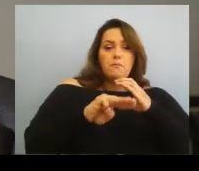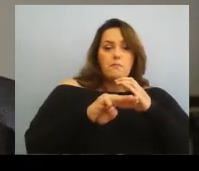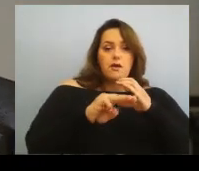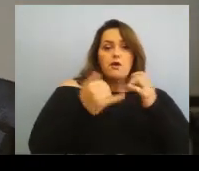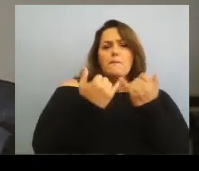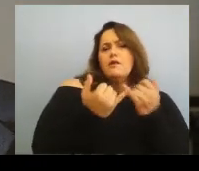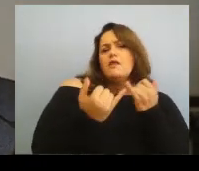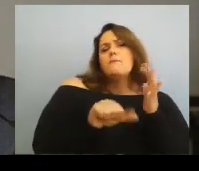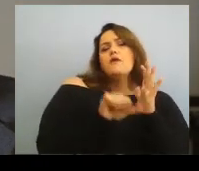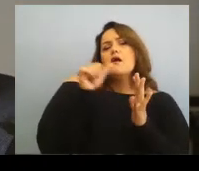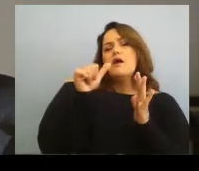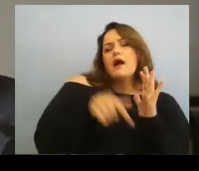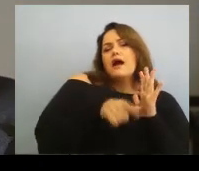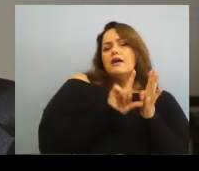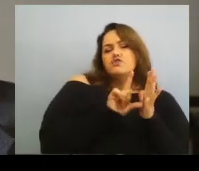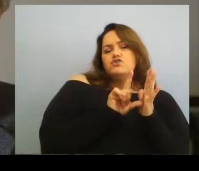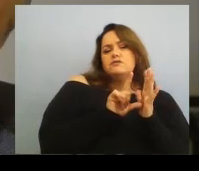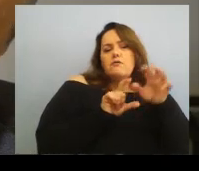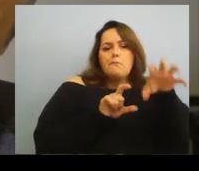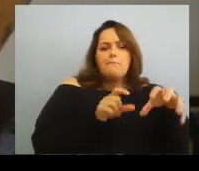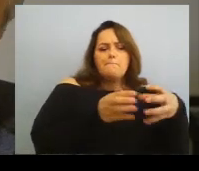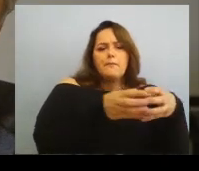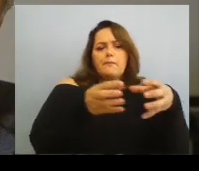primeiro e-mail, com as unidades